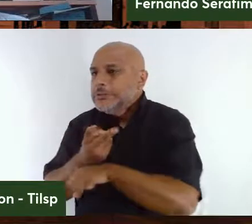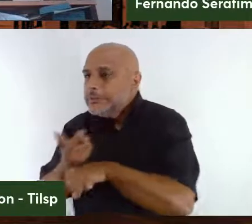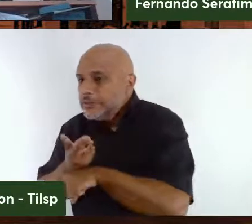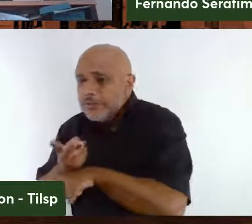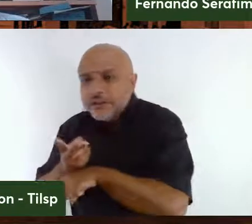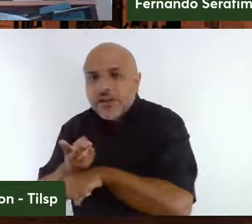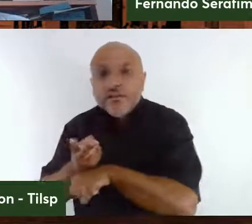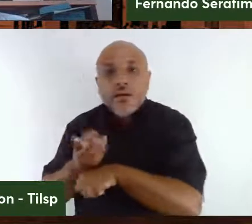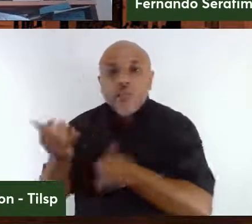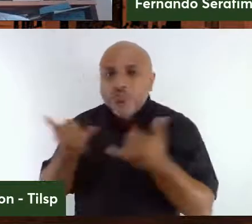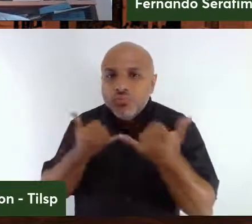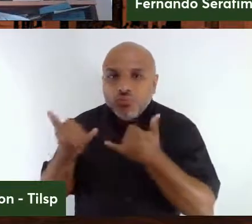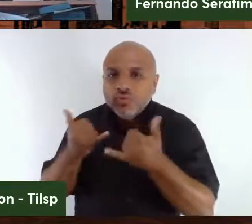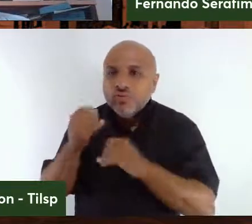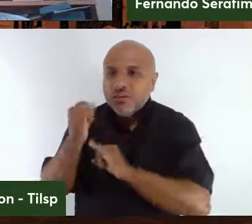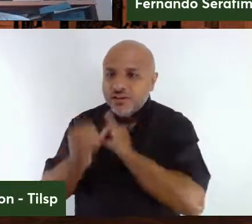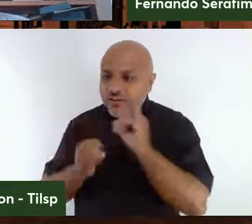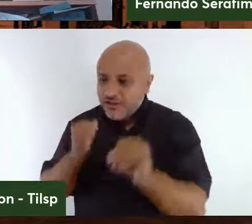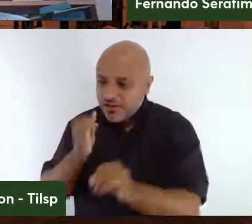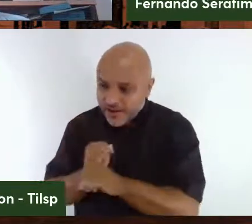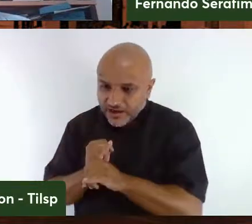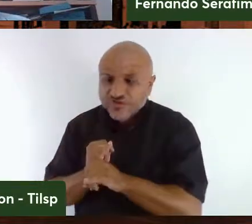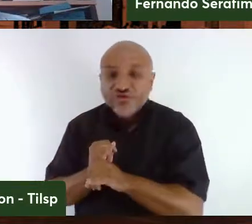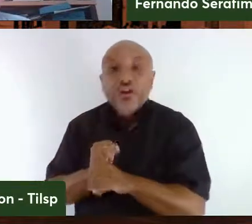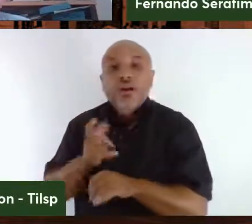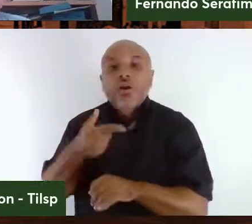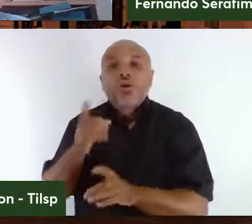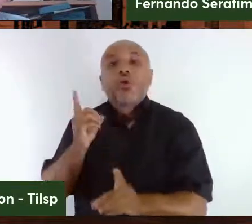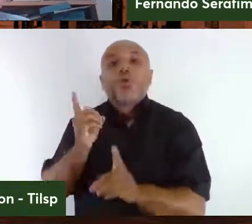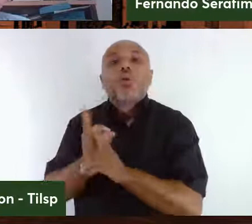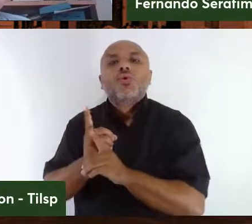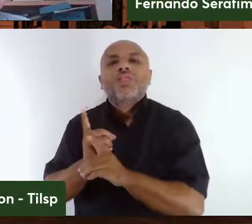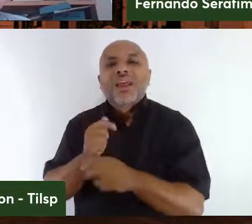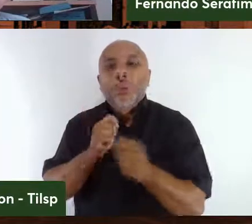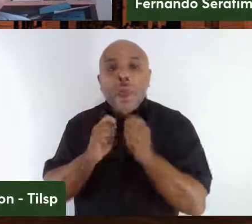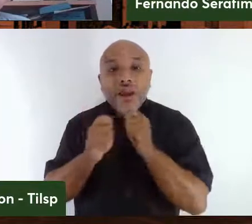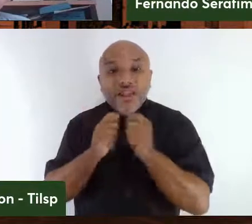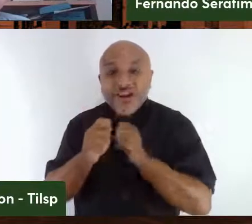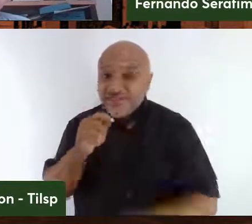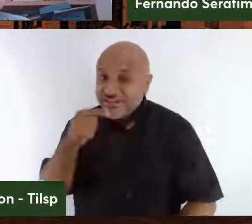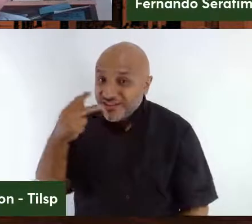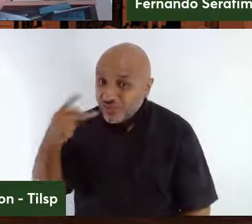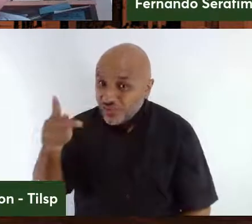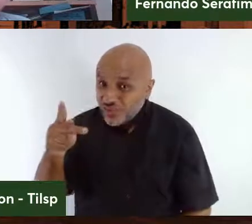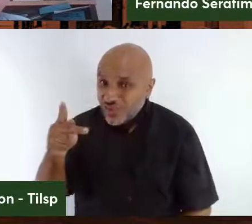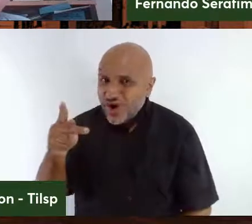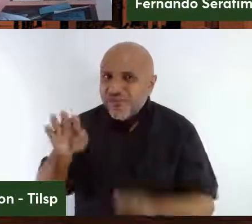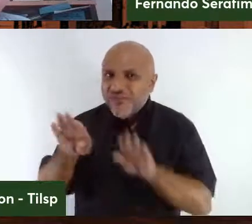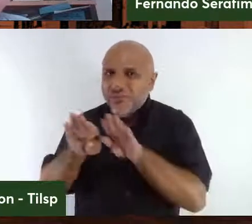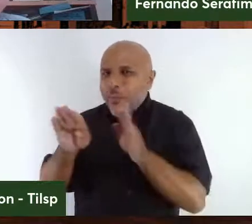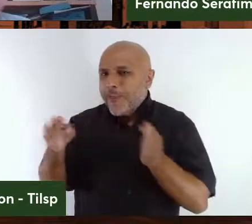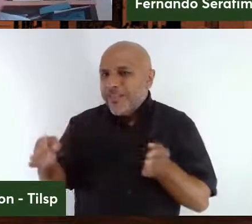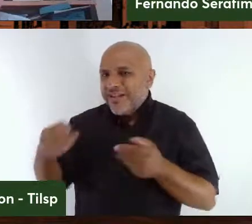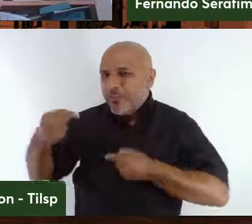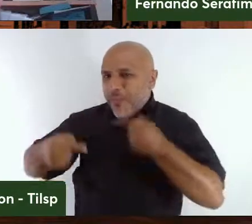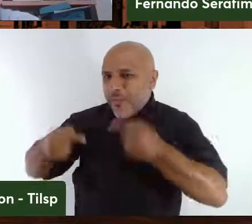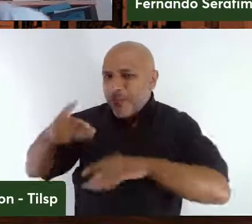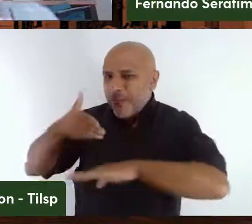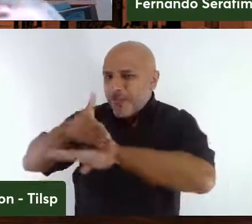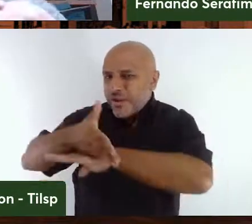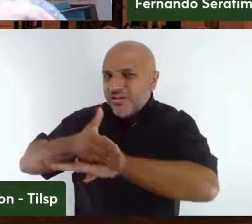né, na internet e tudo mais, eu encontrei uma entrevista sua, na verdade uma mesa, né, da qual você